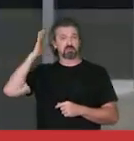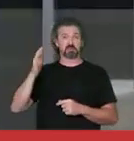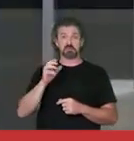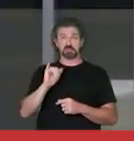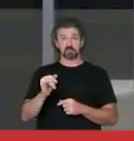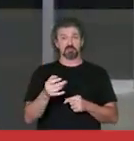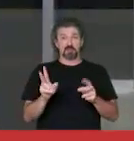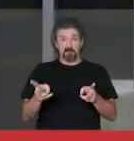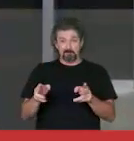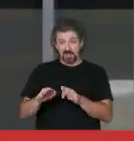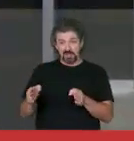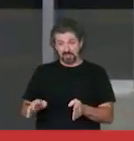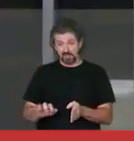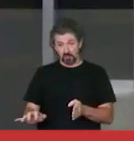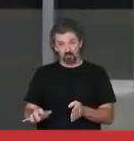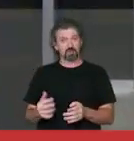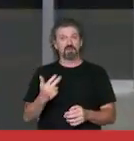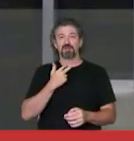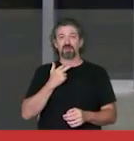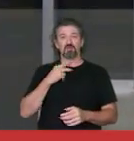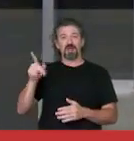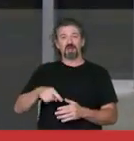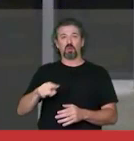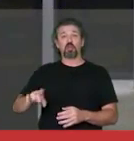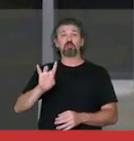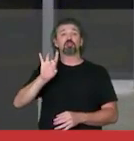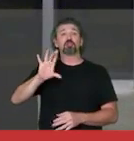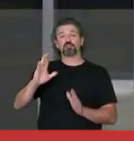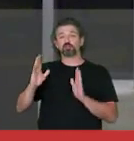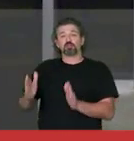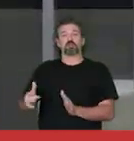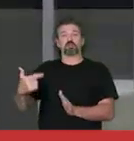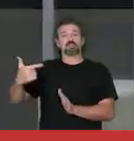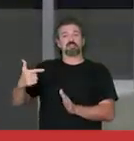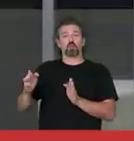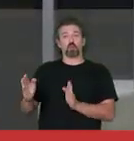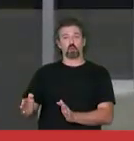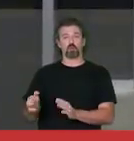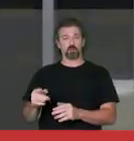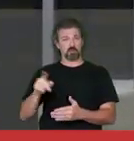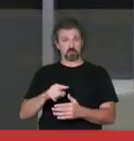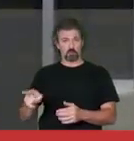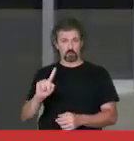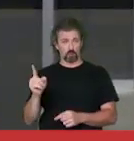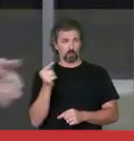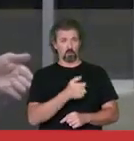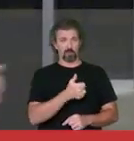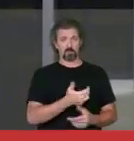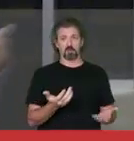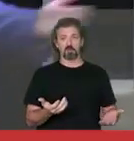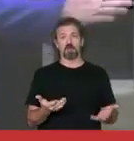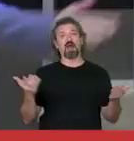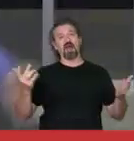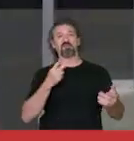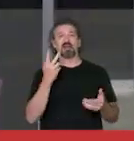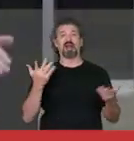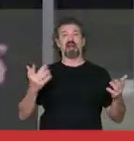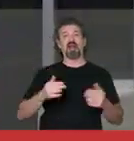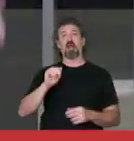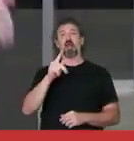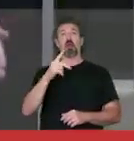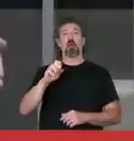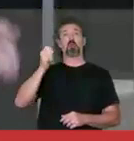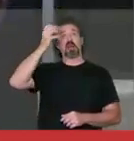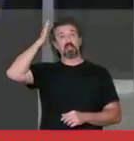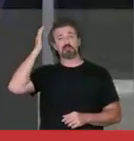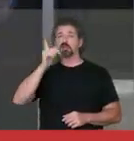mesmas urnas, elas não podem ser anuladas apenas no segundo turno e não serem anuladas no primeiro. E aí vão dizer, golpe do Alexandre? Não,